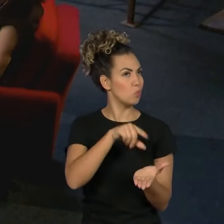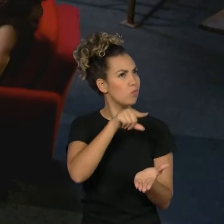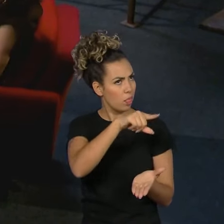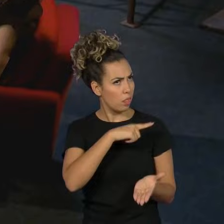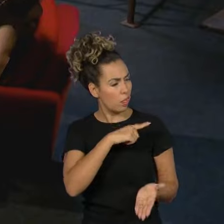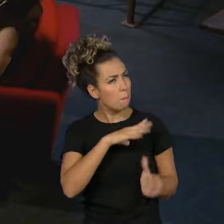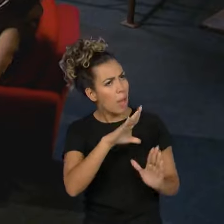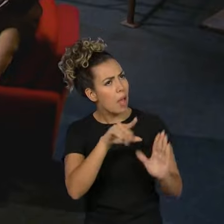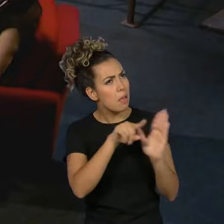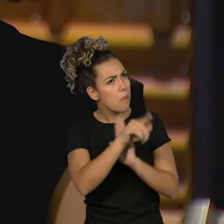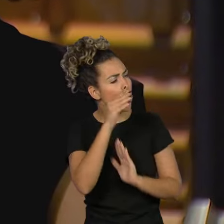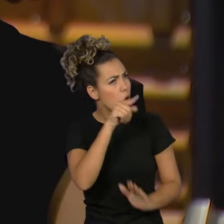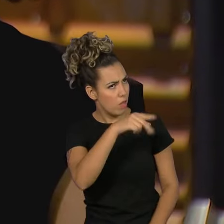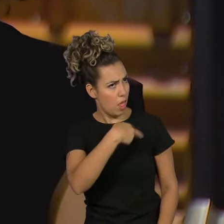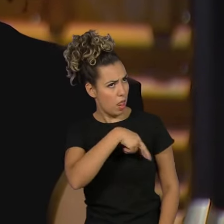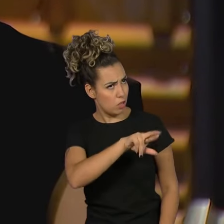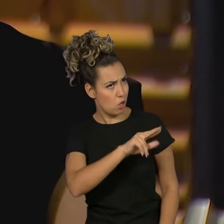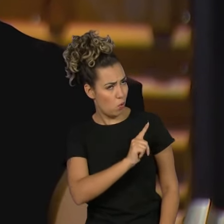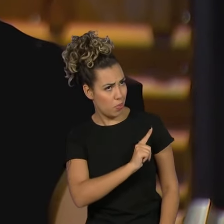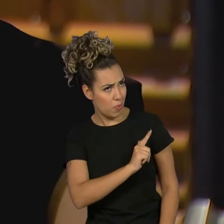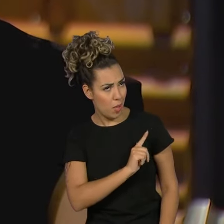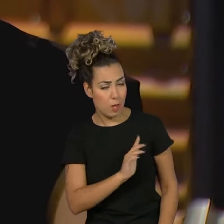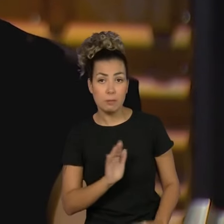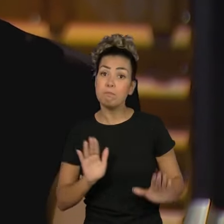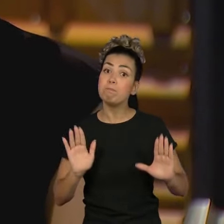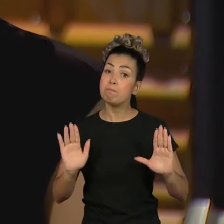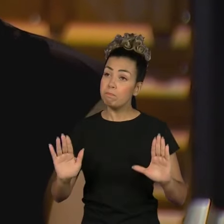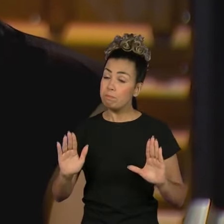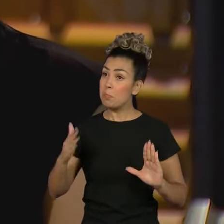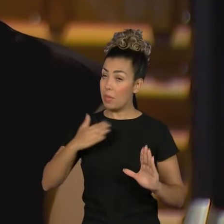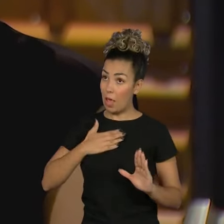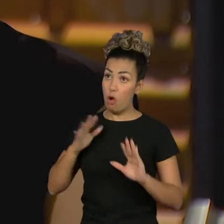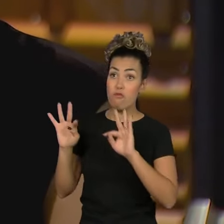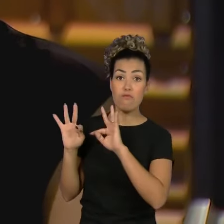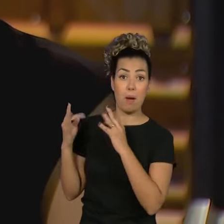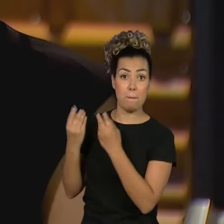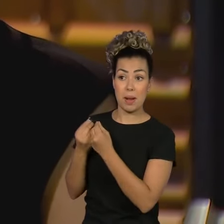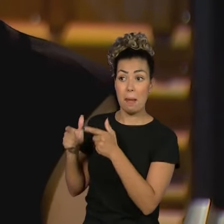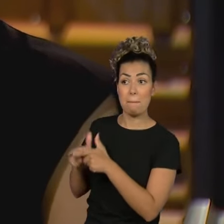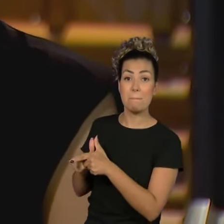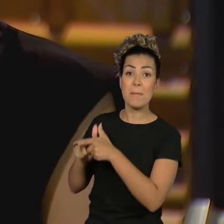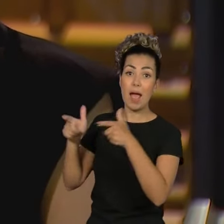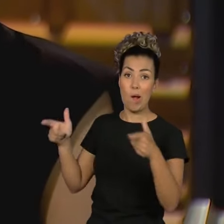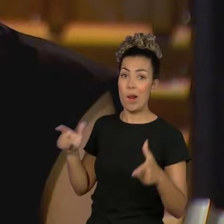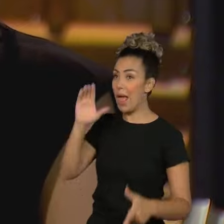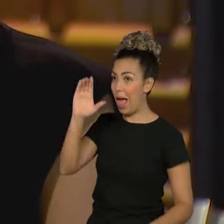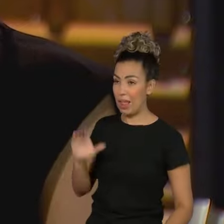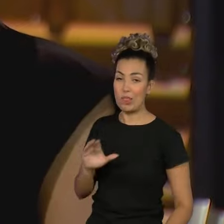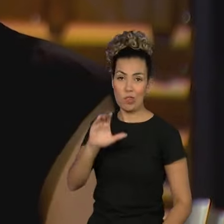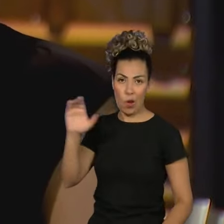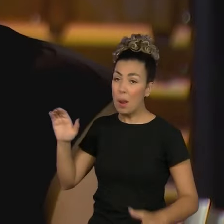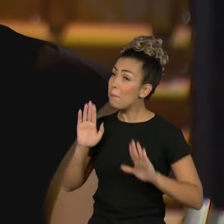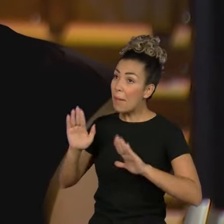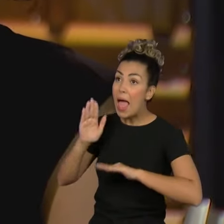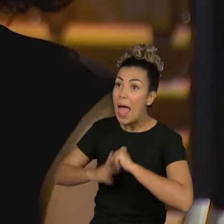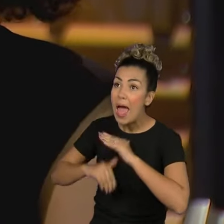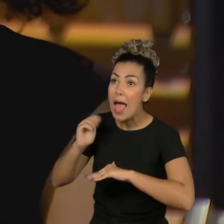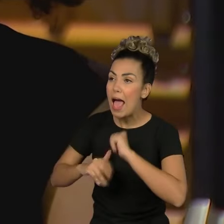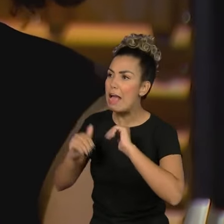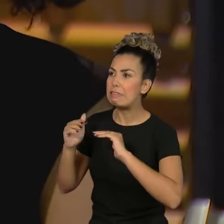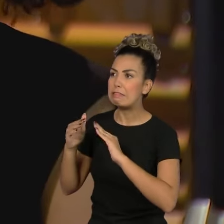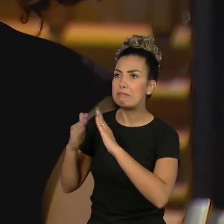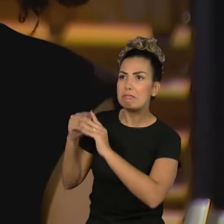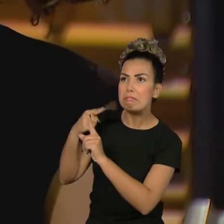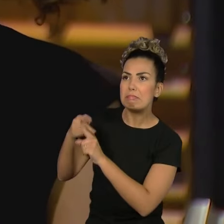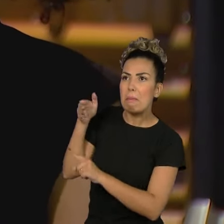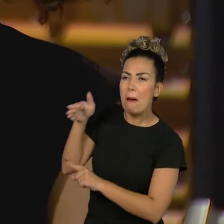religião eu sou clássica estatística Brasileira de família católica não praticante não praticante sei eh e hoje eu diria